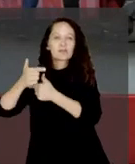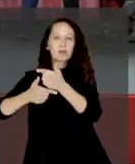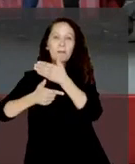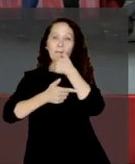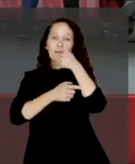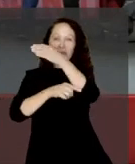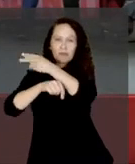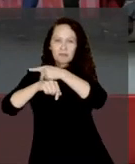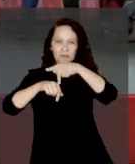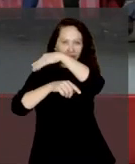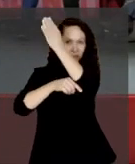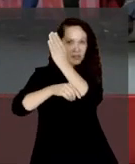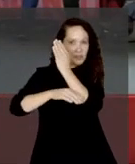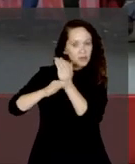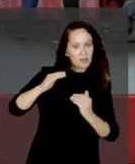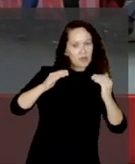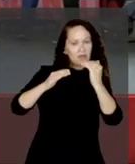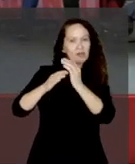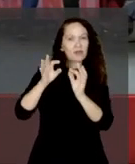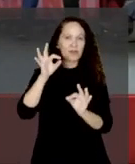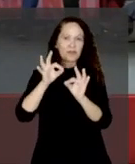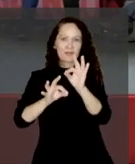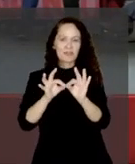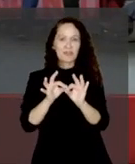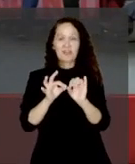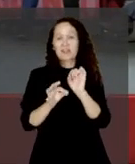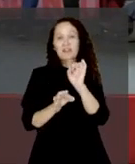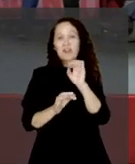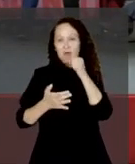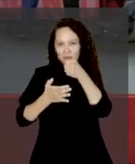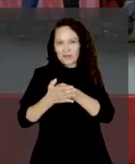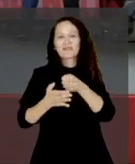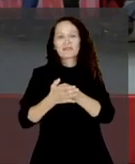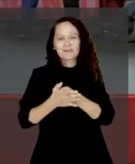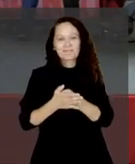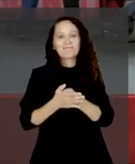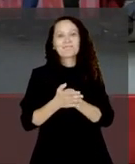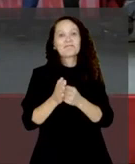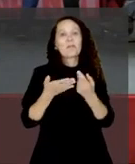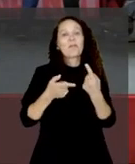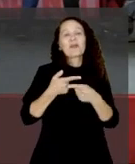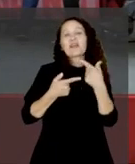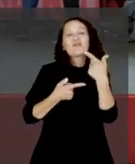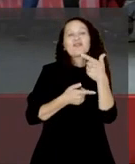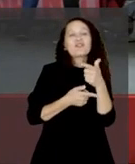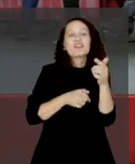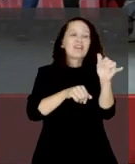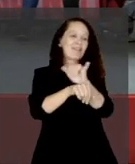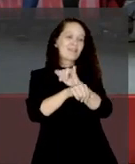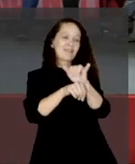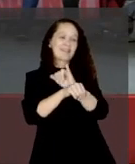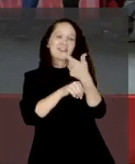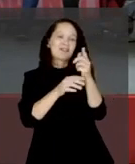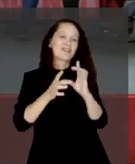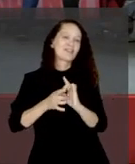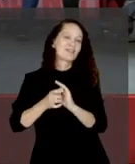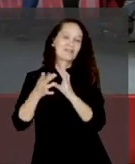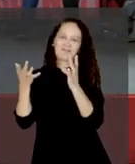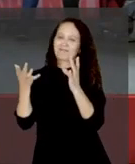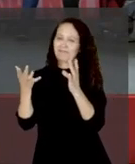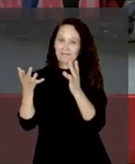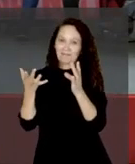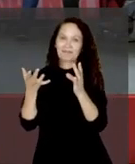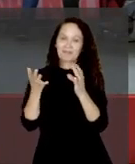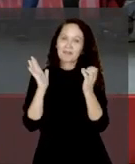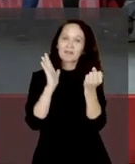mecânico, metalúrgico, né? O pai dele era metalúrgico também, e o Marighella começou a militância dele